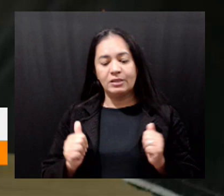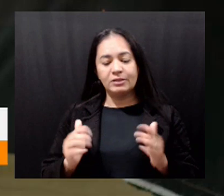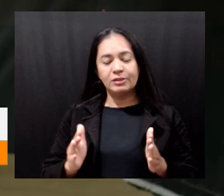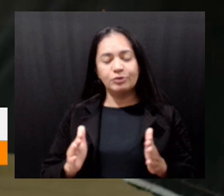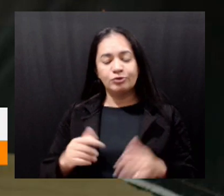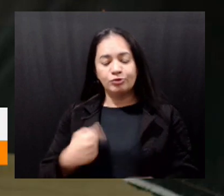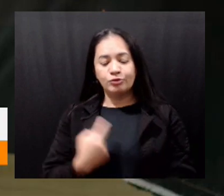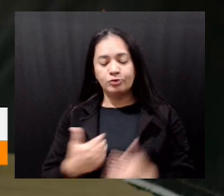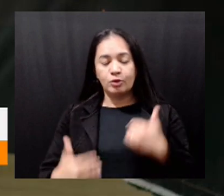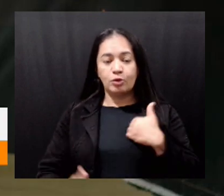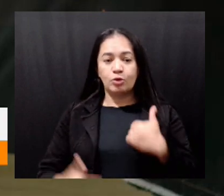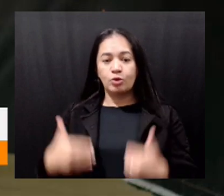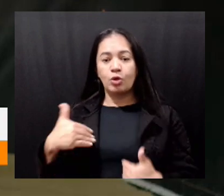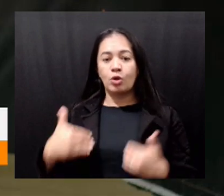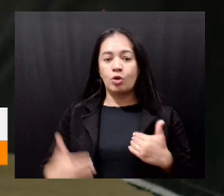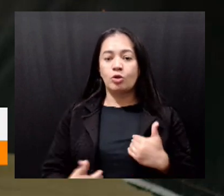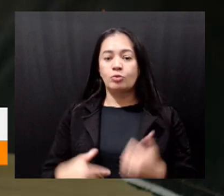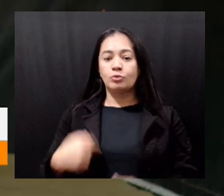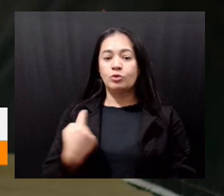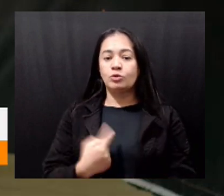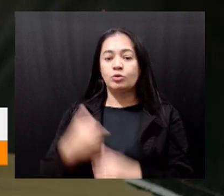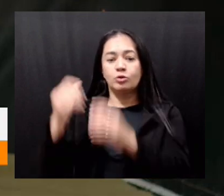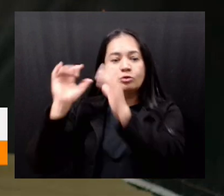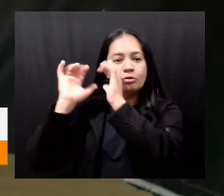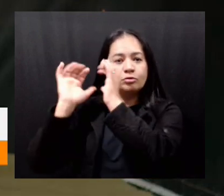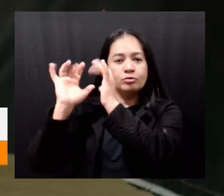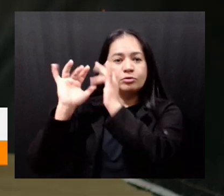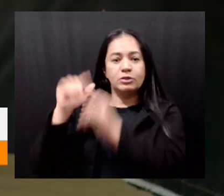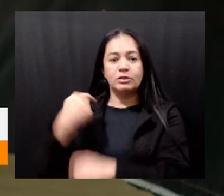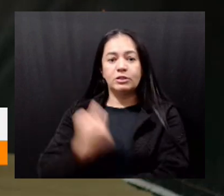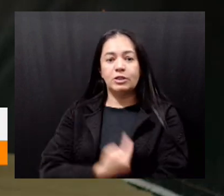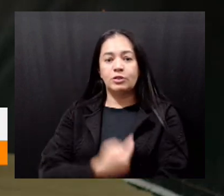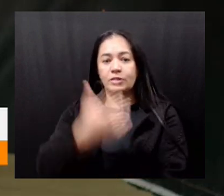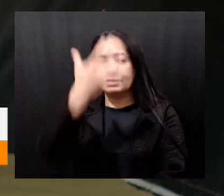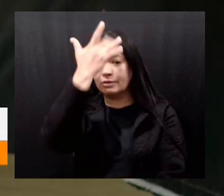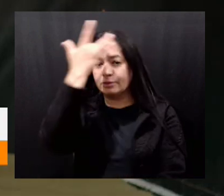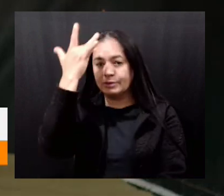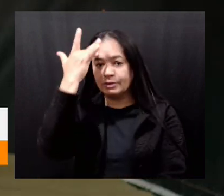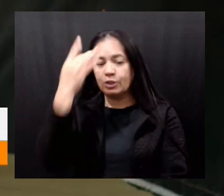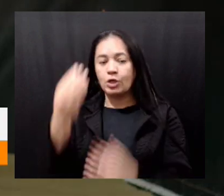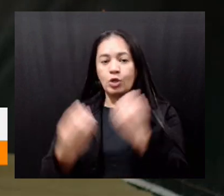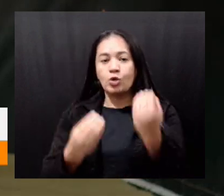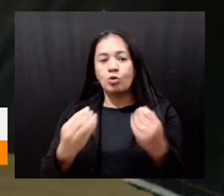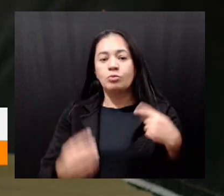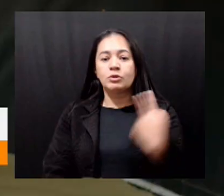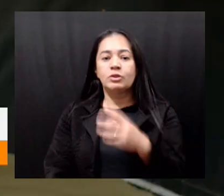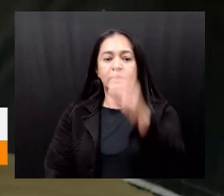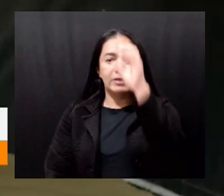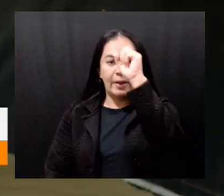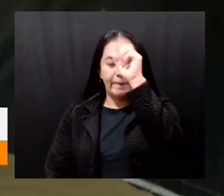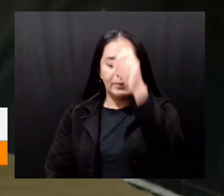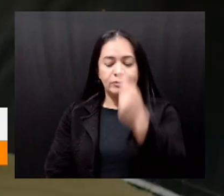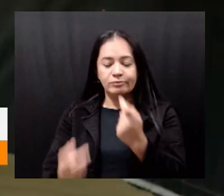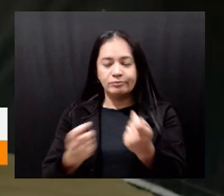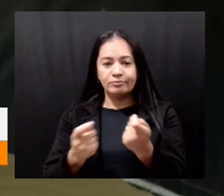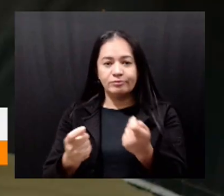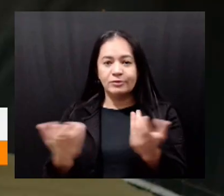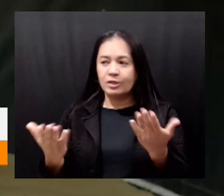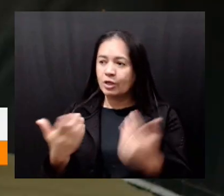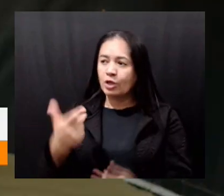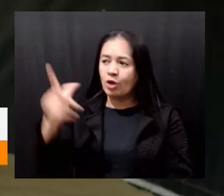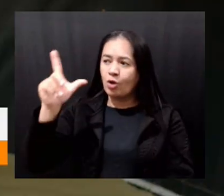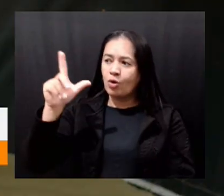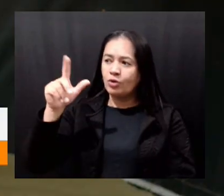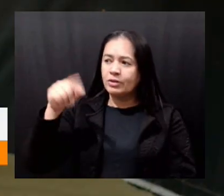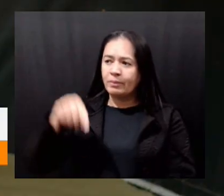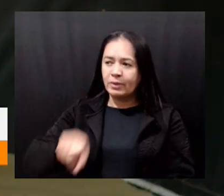nosso cérebro, a nossa saúde mental e como é que a gente aprende a regular tudo isso. Agora, 8h52, dá tempo para a última produção? Será que